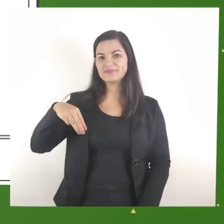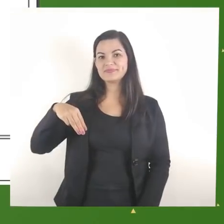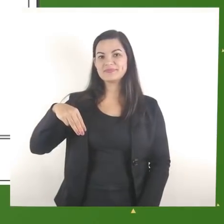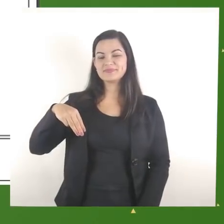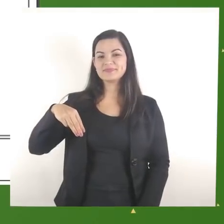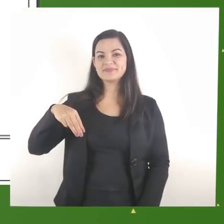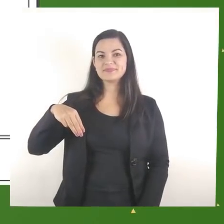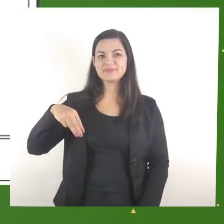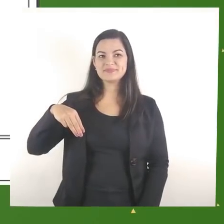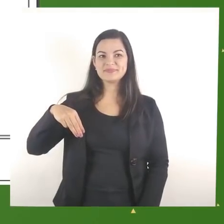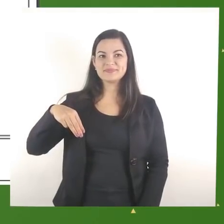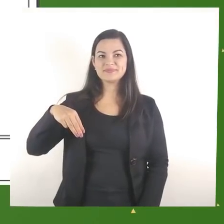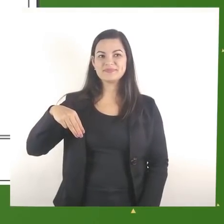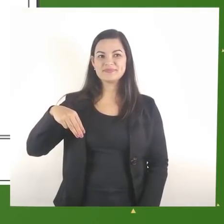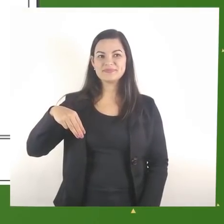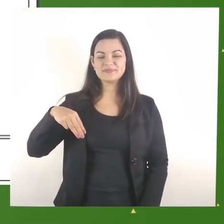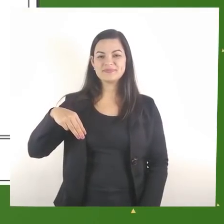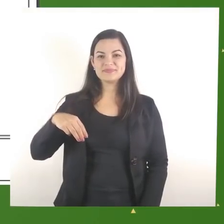M-T.